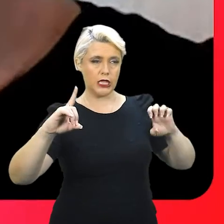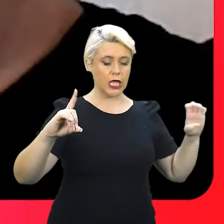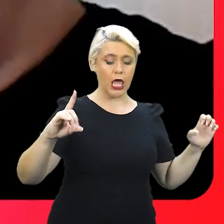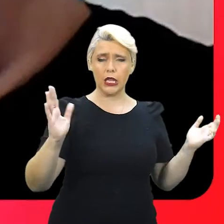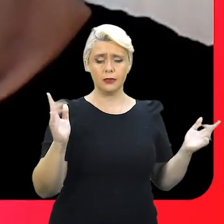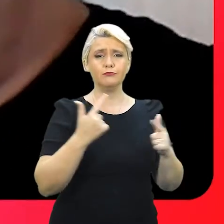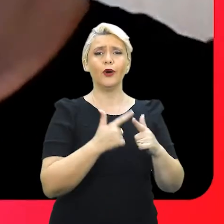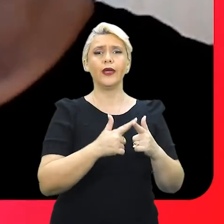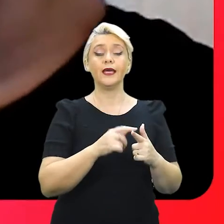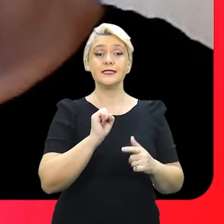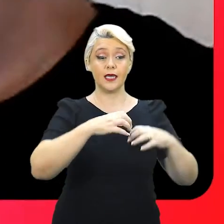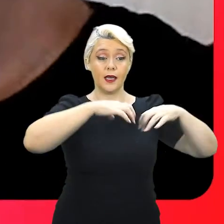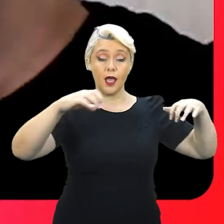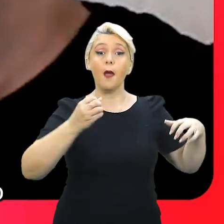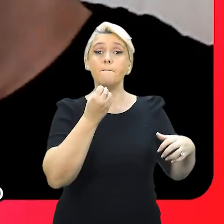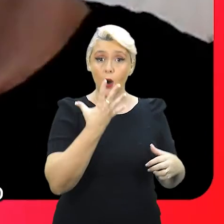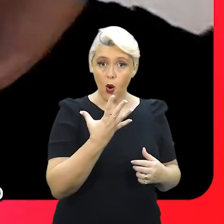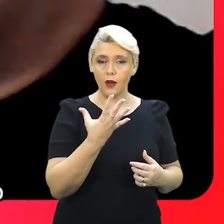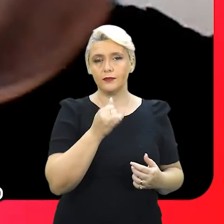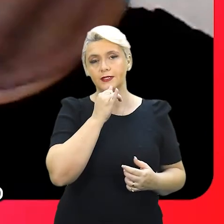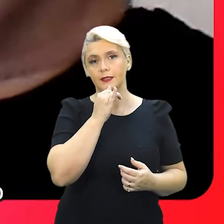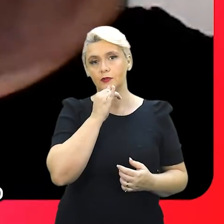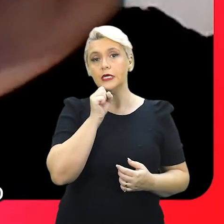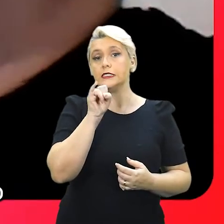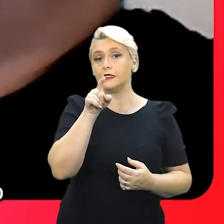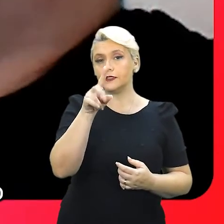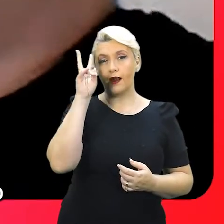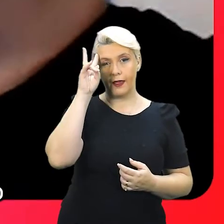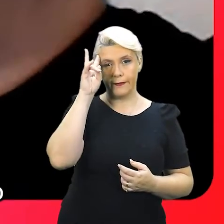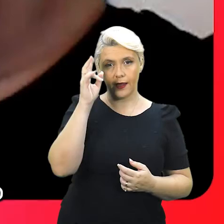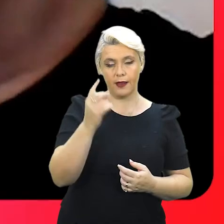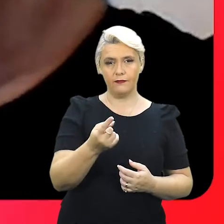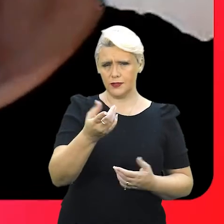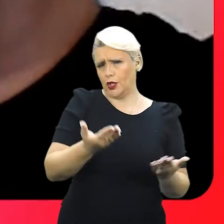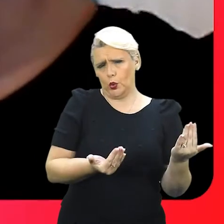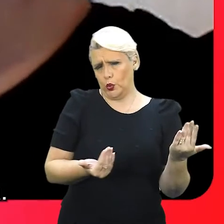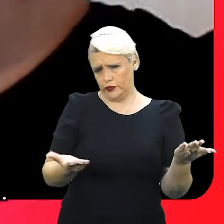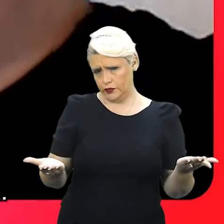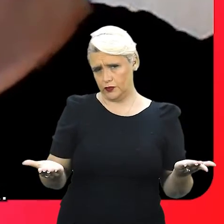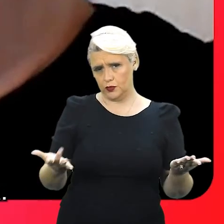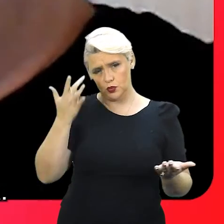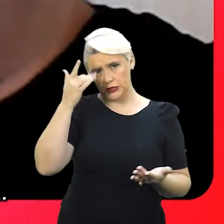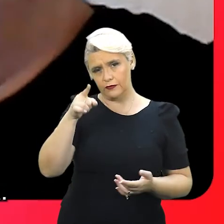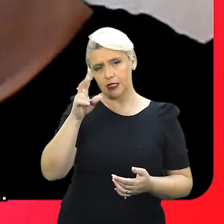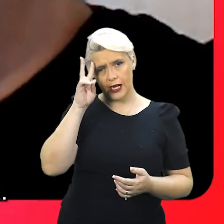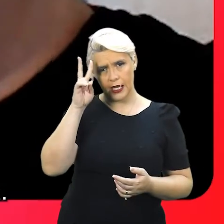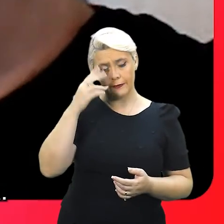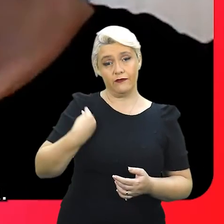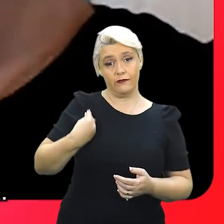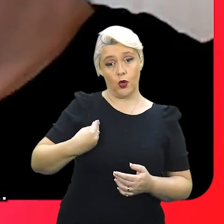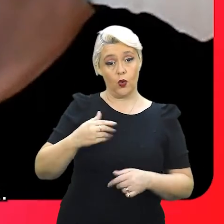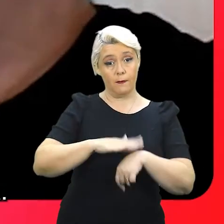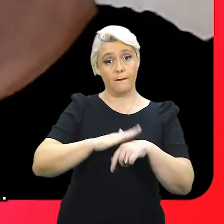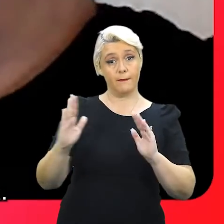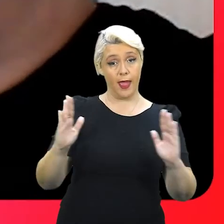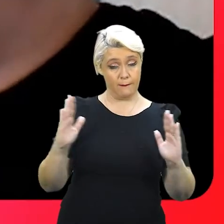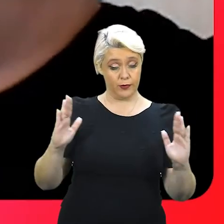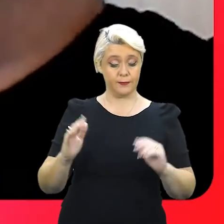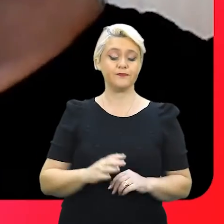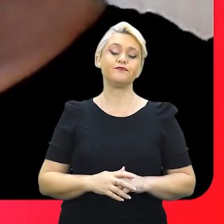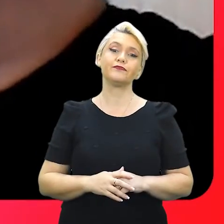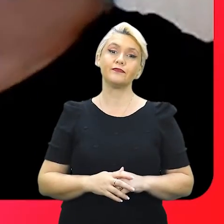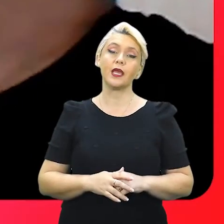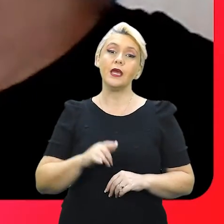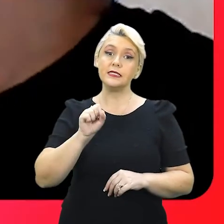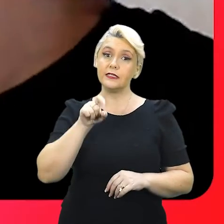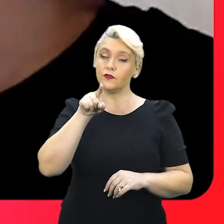polarização, quando ela é boa, por exemplo, se você lembrar, você é novo, não sei se você chegou a viver essa época, mas